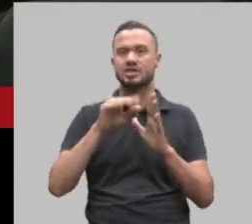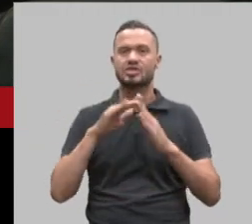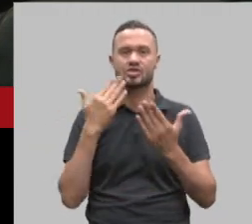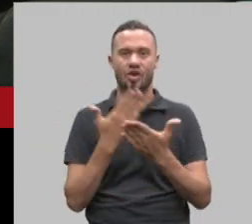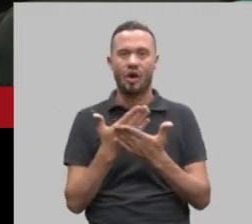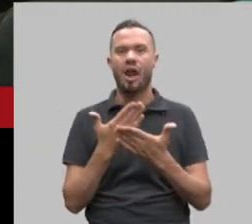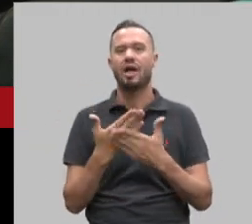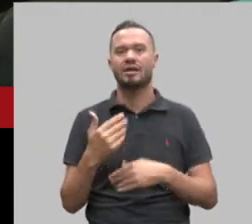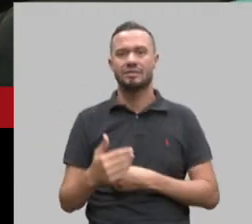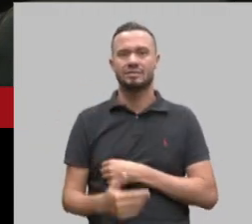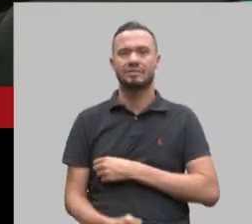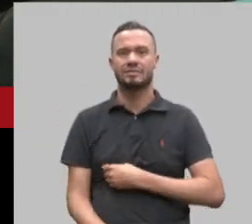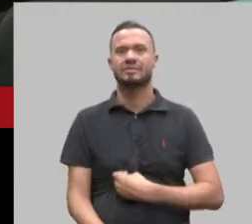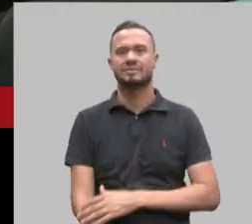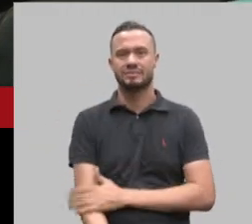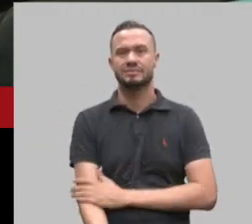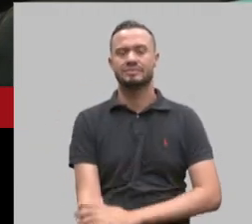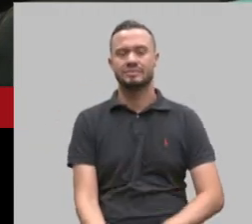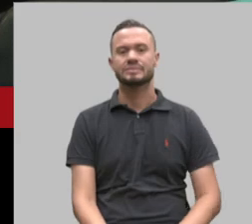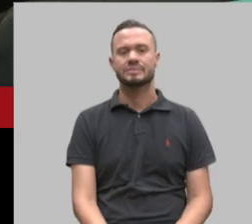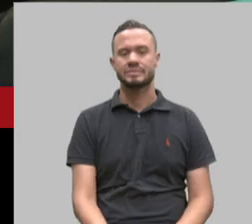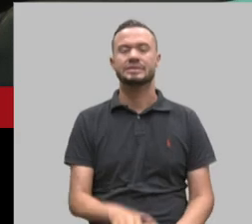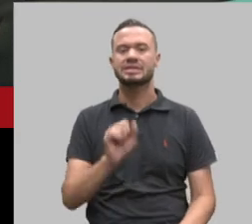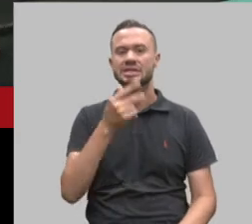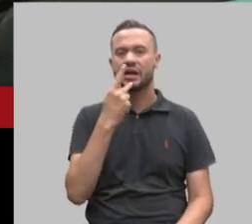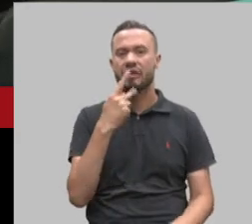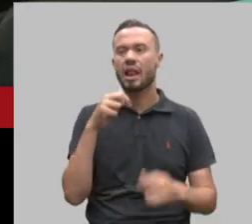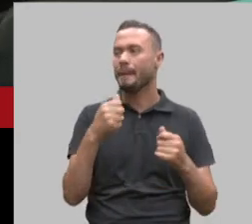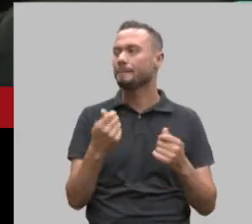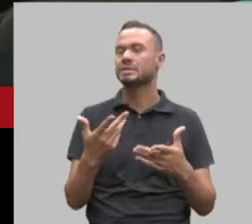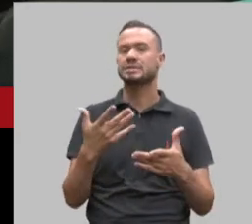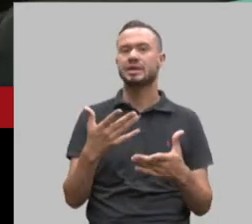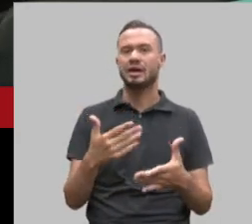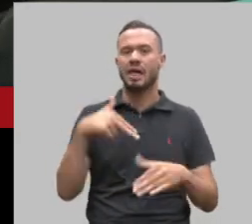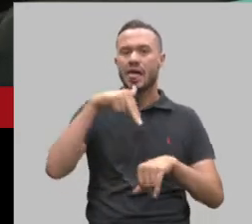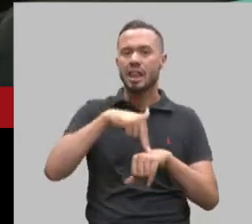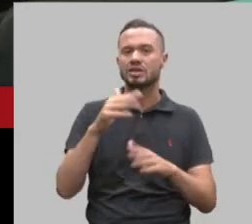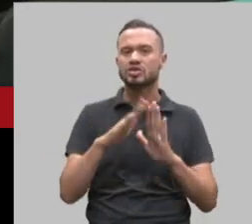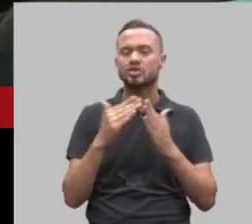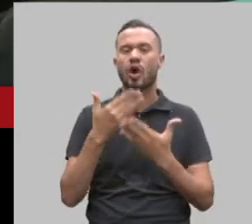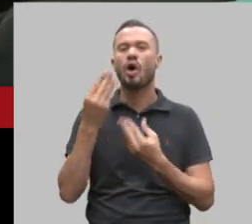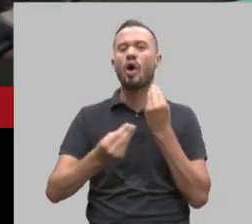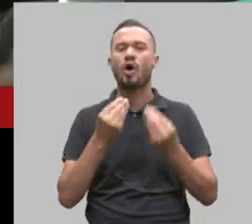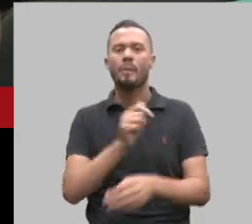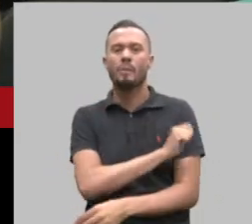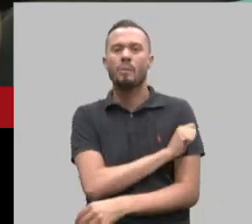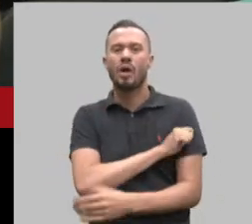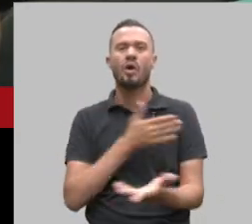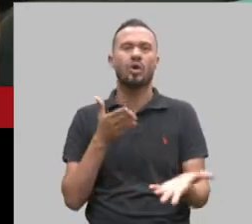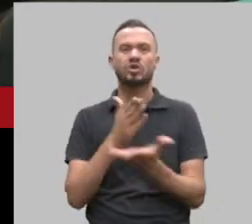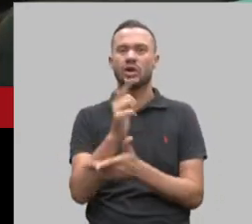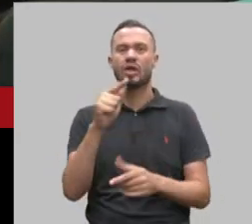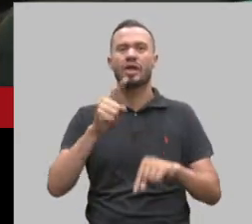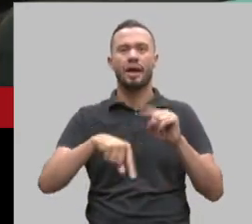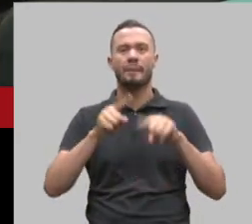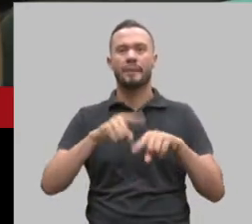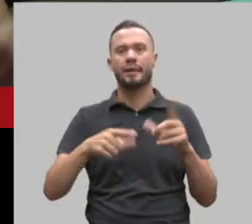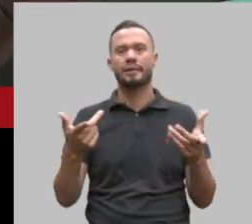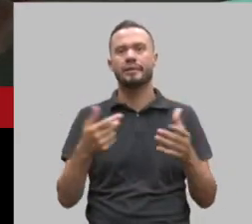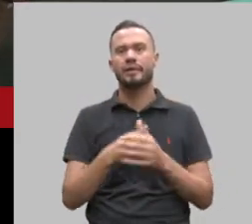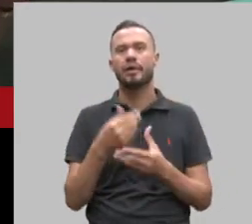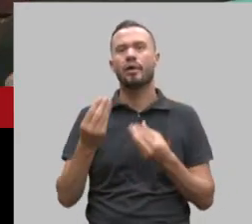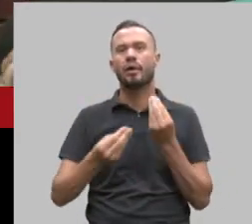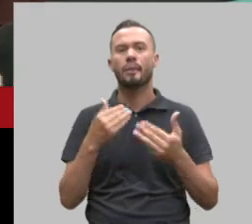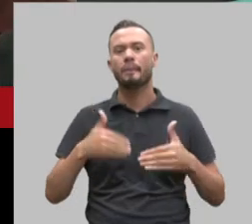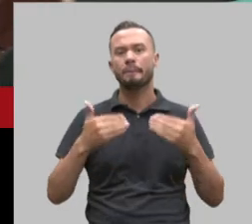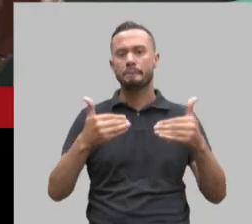as todas têm que ter as mesmas condições para permanecer na escola como que os alunos vão permanecer na escola sem material escolar em Ministério Público então